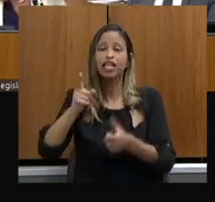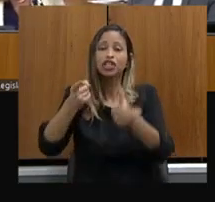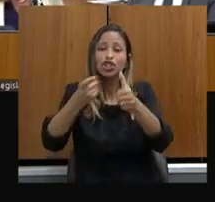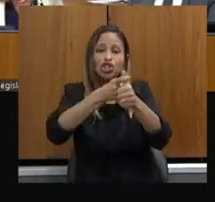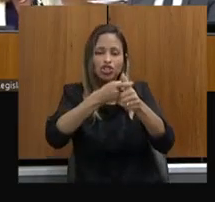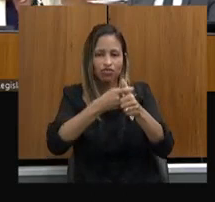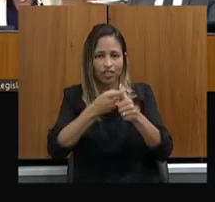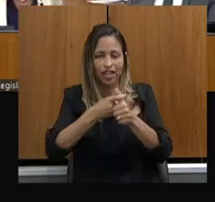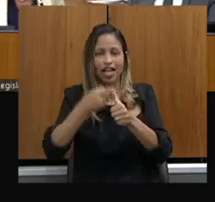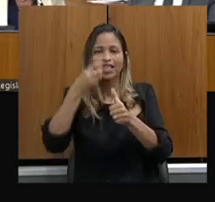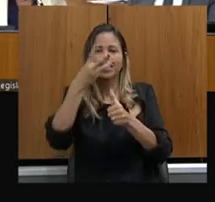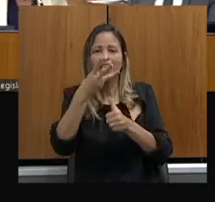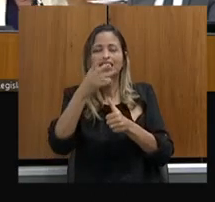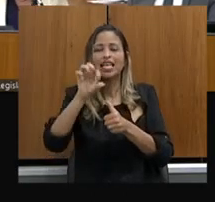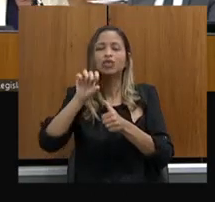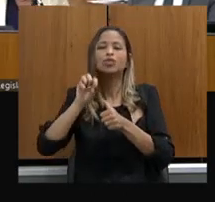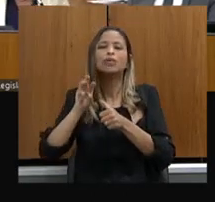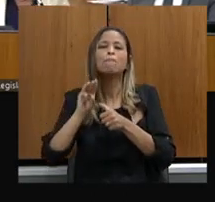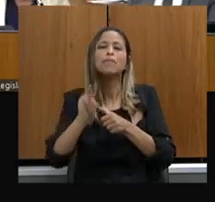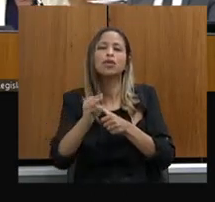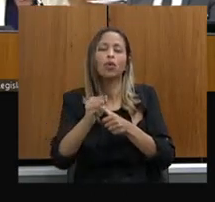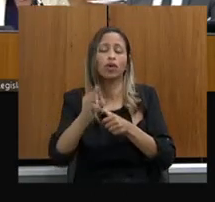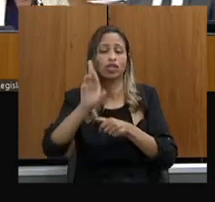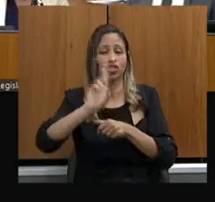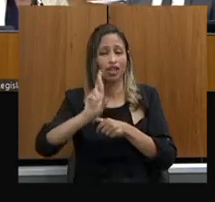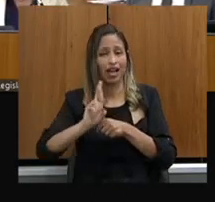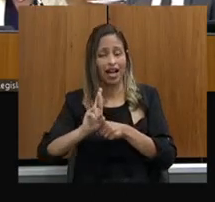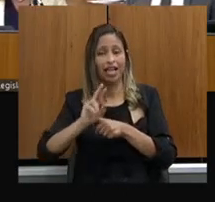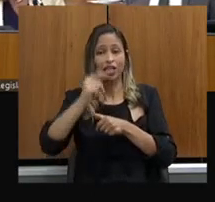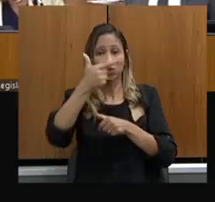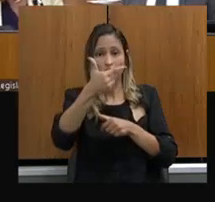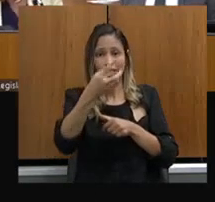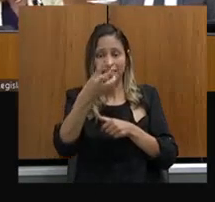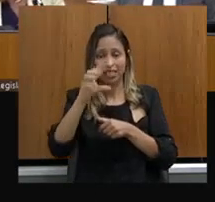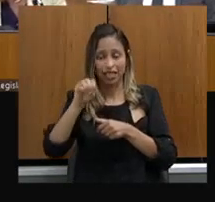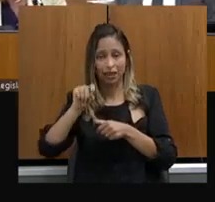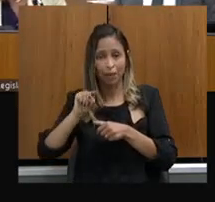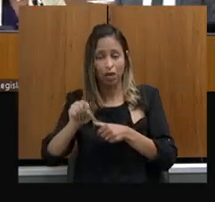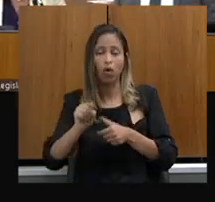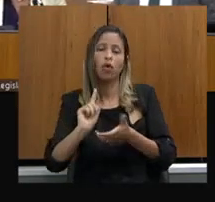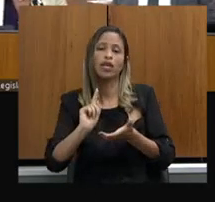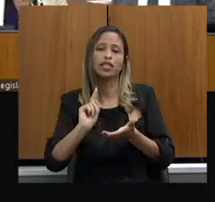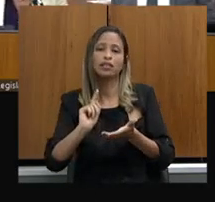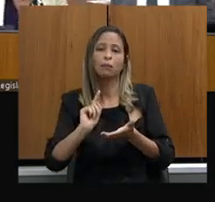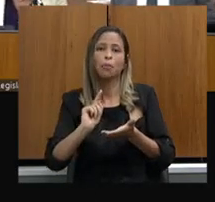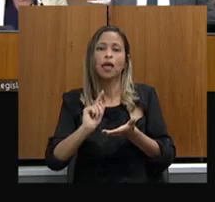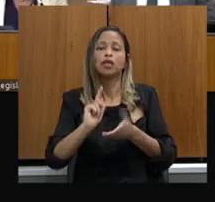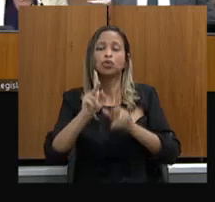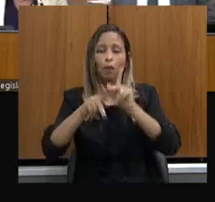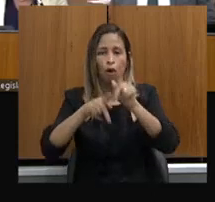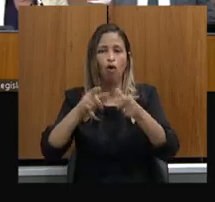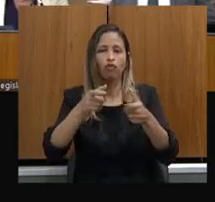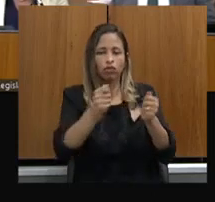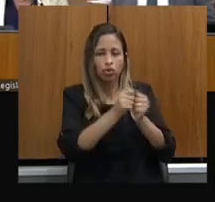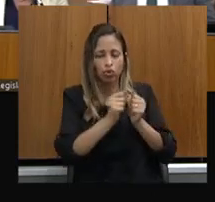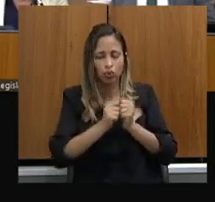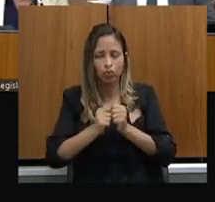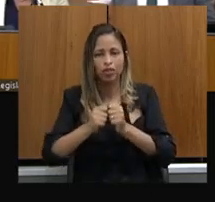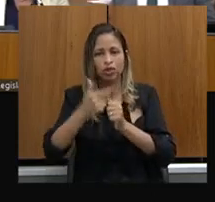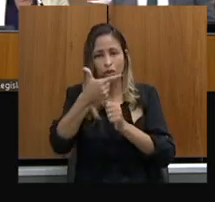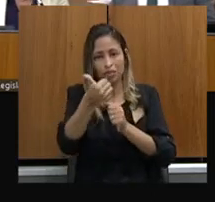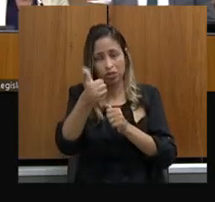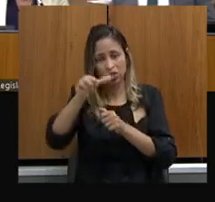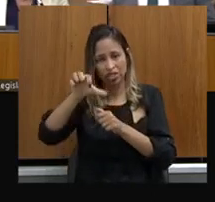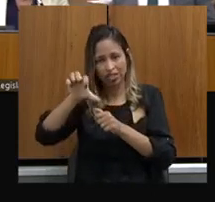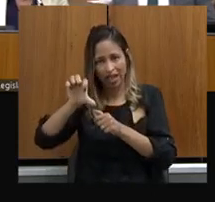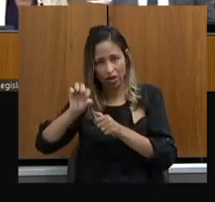aproximadamente 300 milhões de reais sendo 230 milhões com os predadores da rede credenciada ainda em 2019